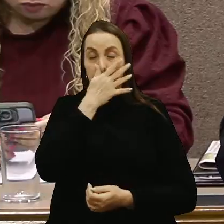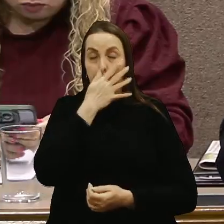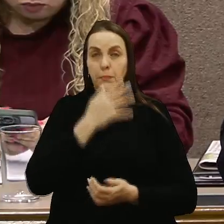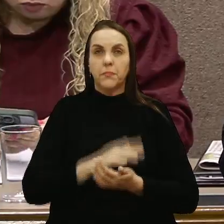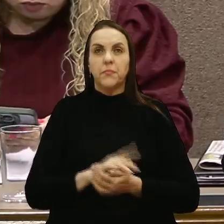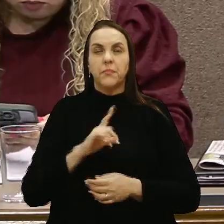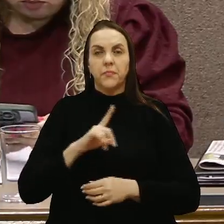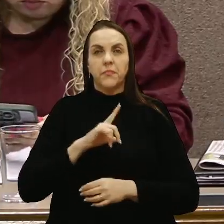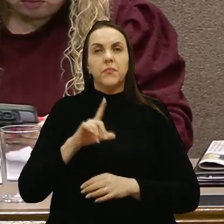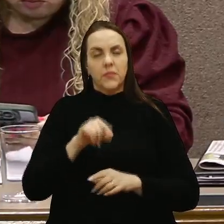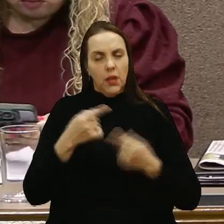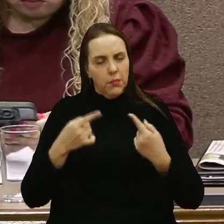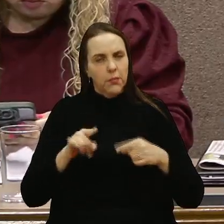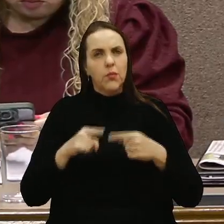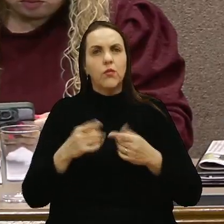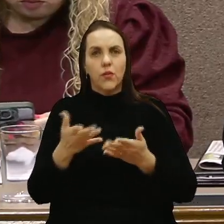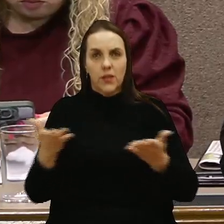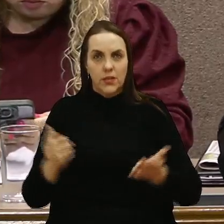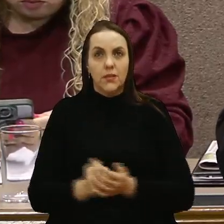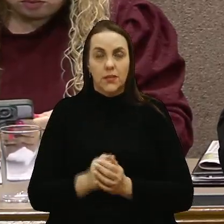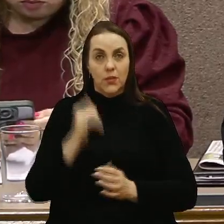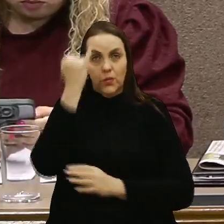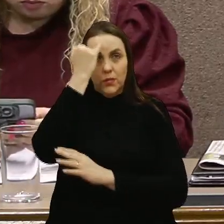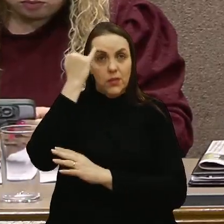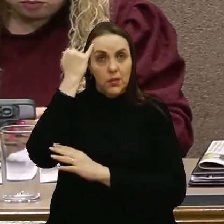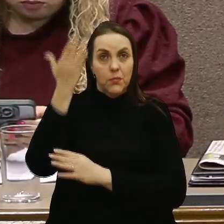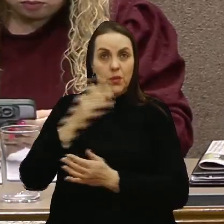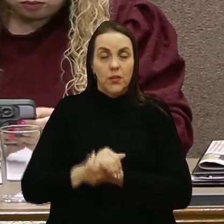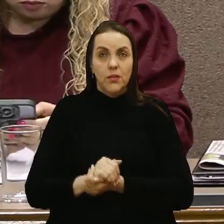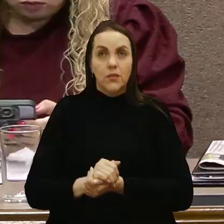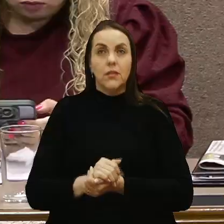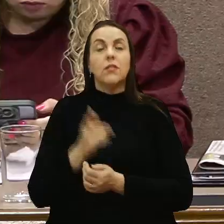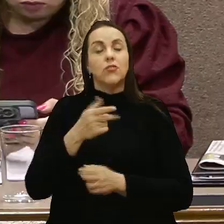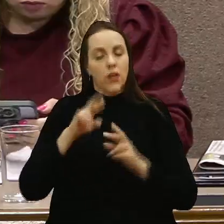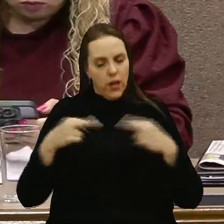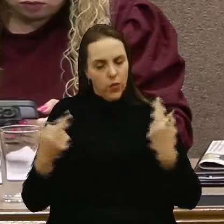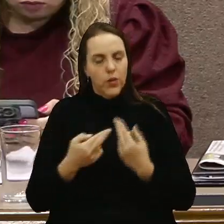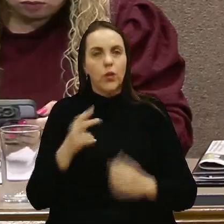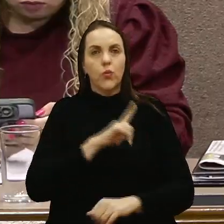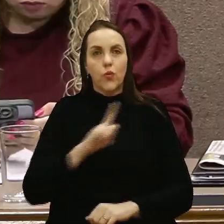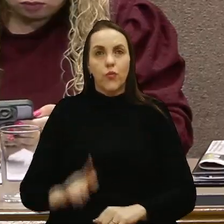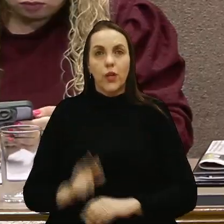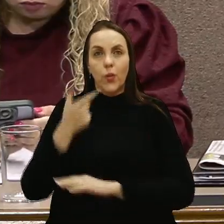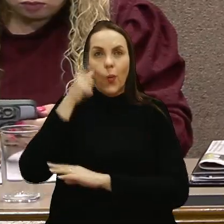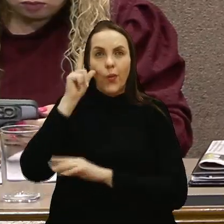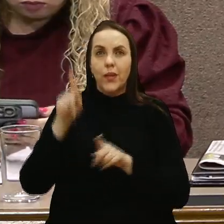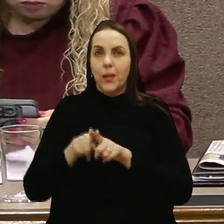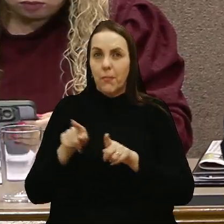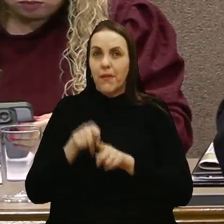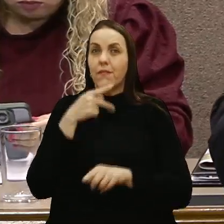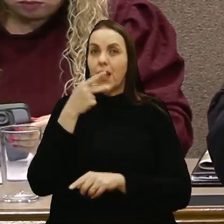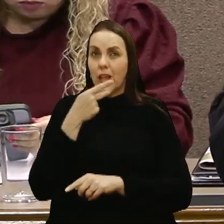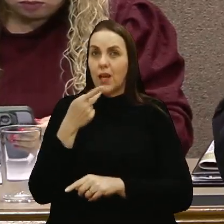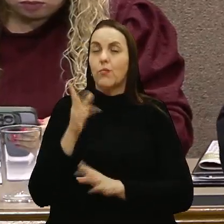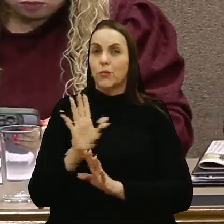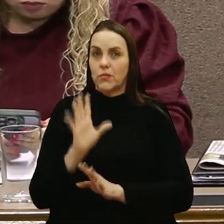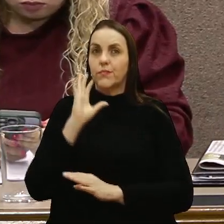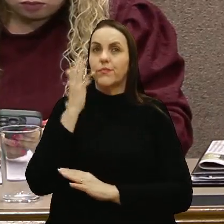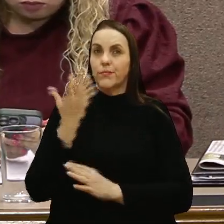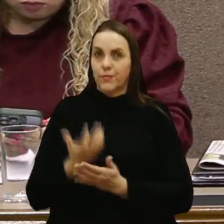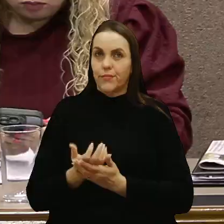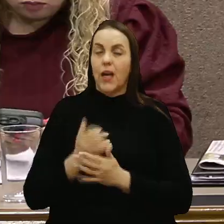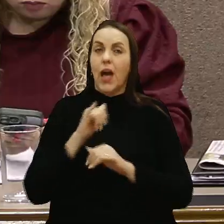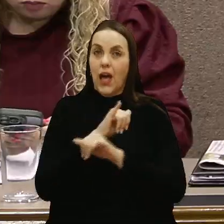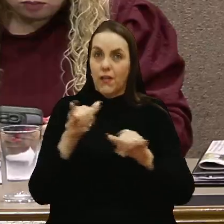mediante provocação, né, vereador Zé D'Ambrossi? Colocamos isso em reunião de governo, ontem salientamos novamente essa situação, alertamos o